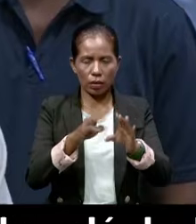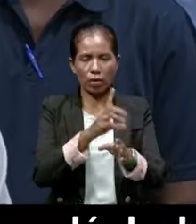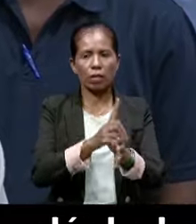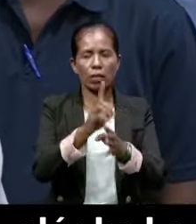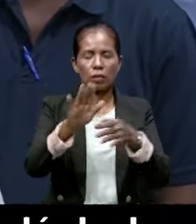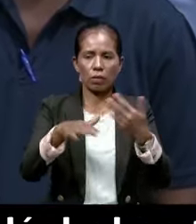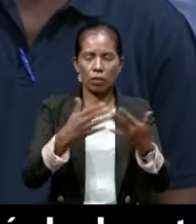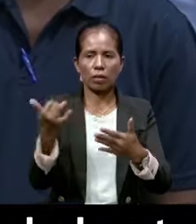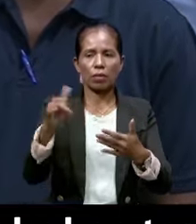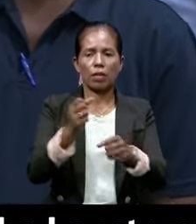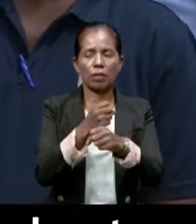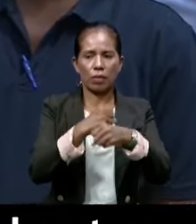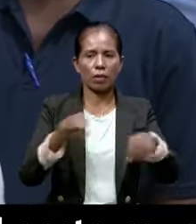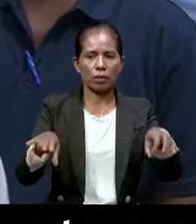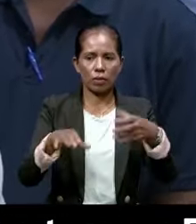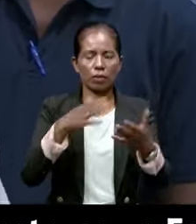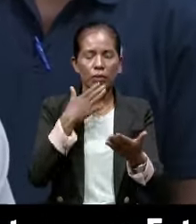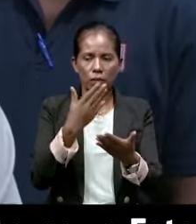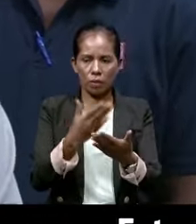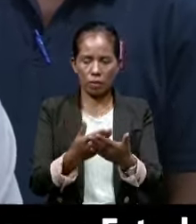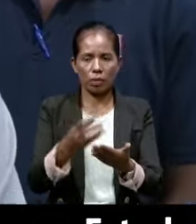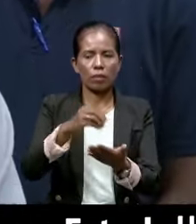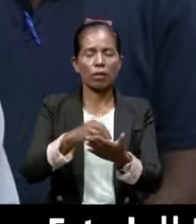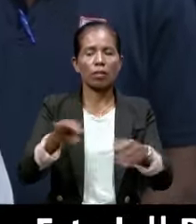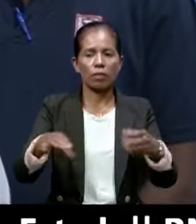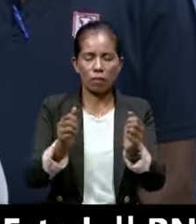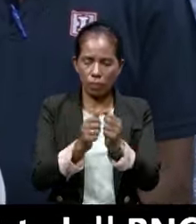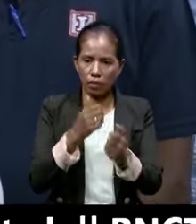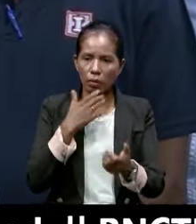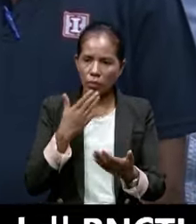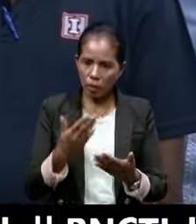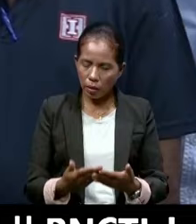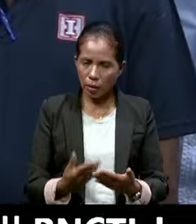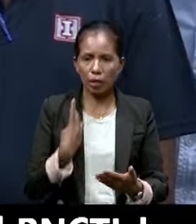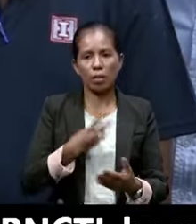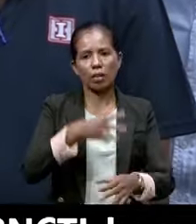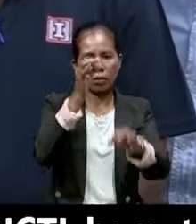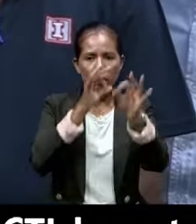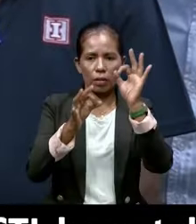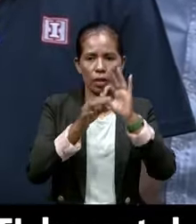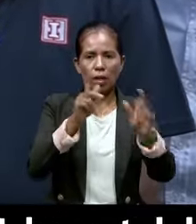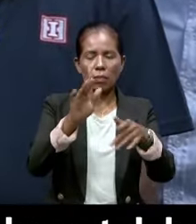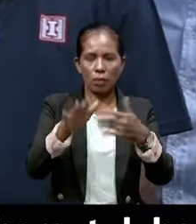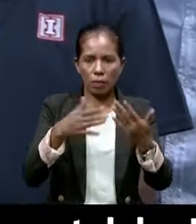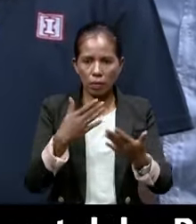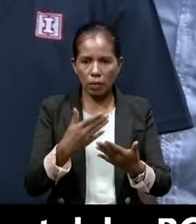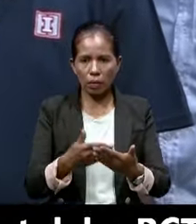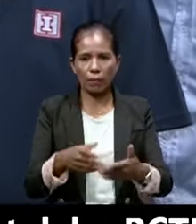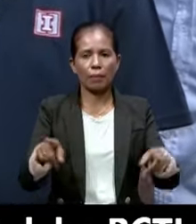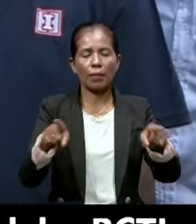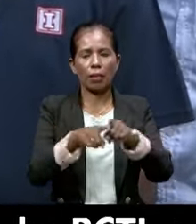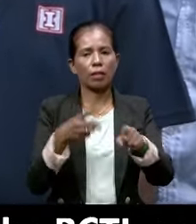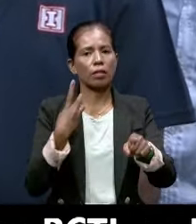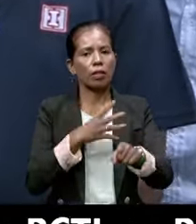planamento, ser halo serviço da nebe dia que teve tebes, em colaboração da nebe meten, e te fiar katak a comunidade mos, hanei sonen e